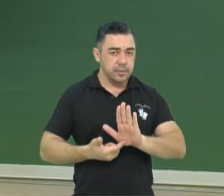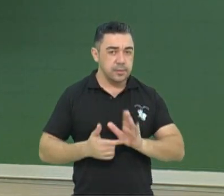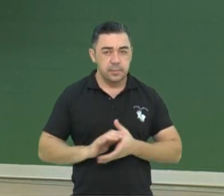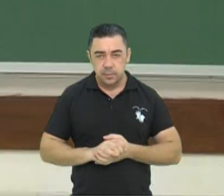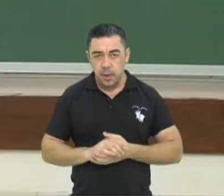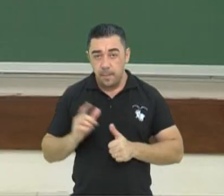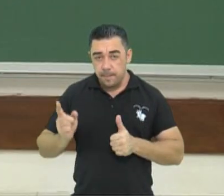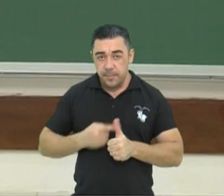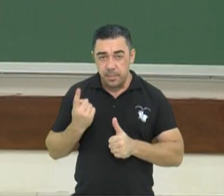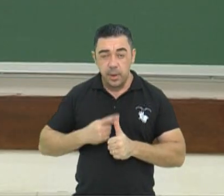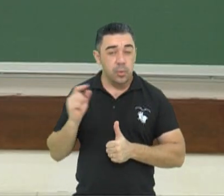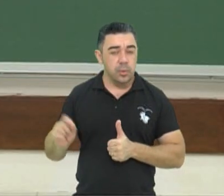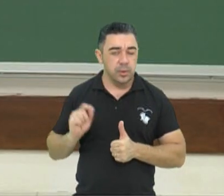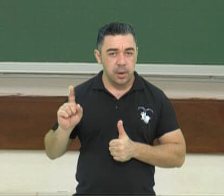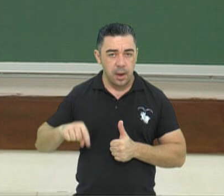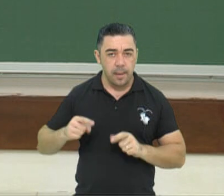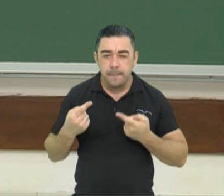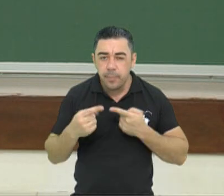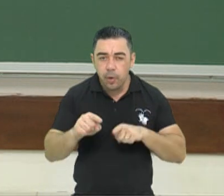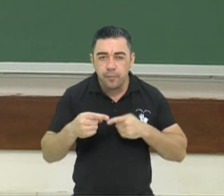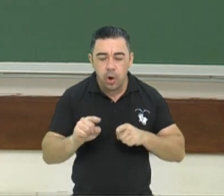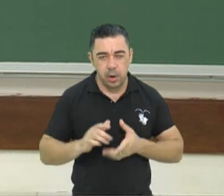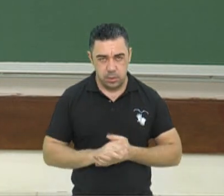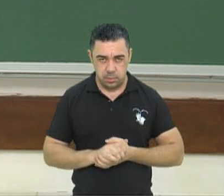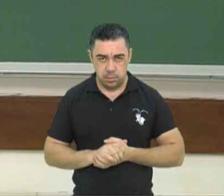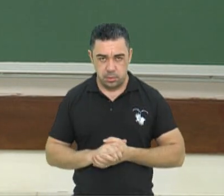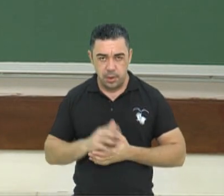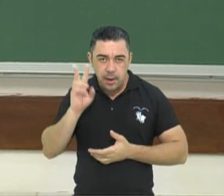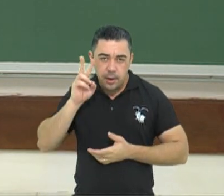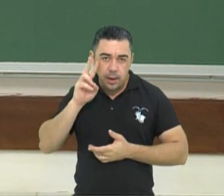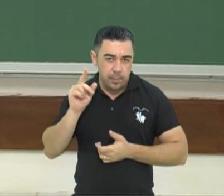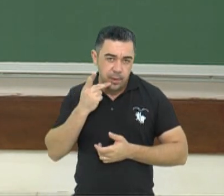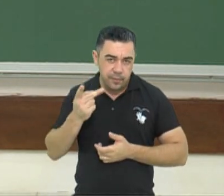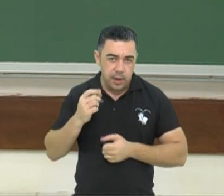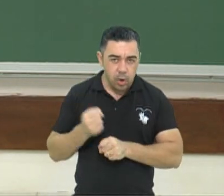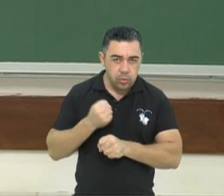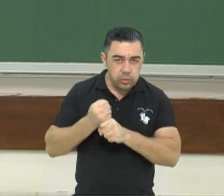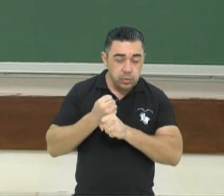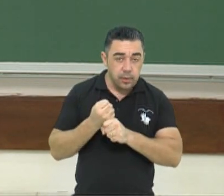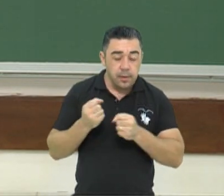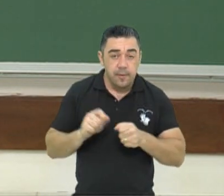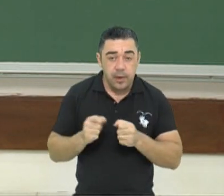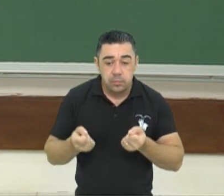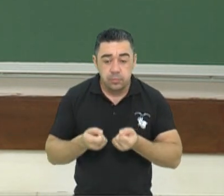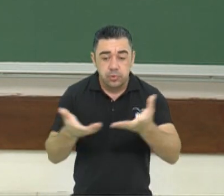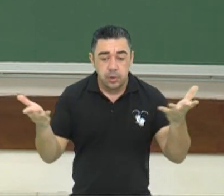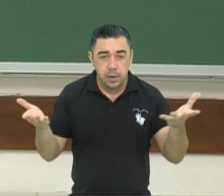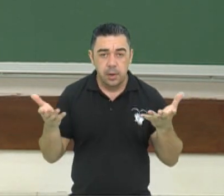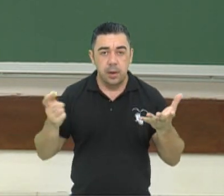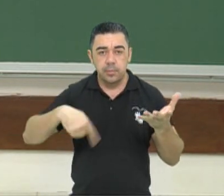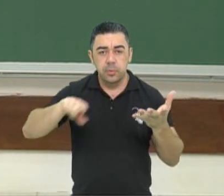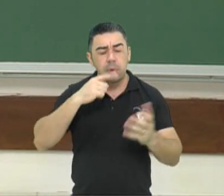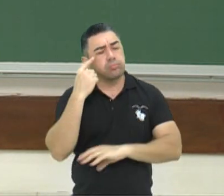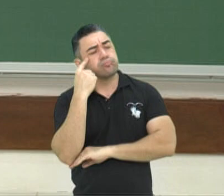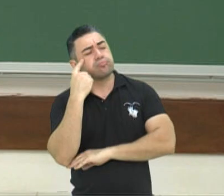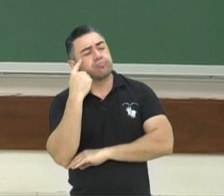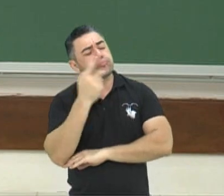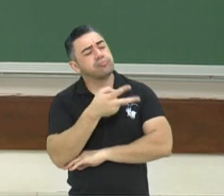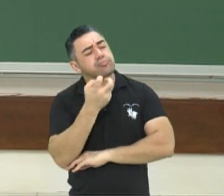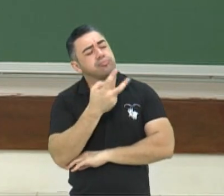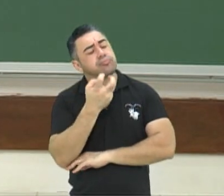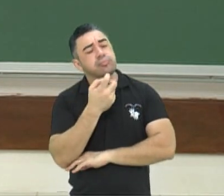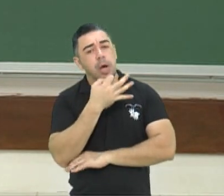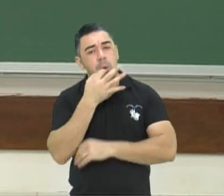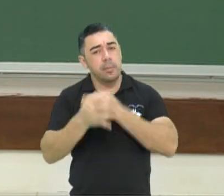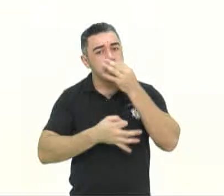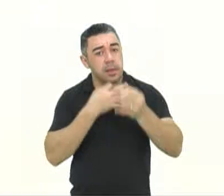A primeira coisa, uma provocação. Ou seja, você lembra que eu falei da construção? Você joga algo para que a pessoa possa argumentar, possa perceber. E